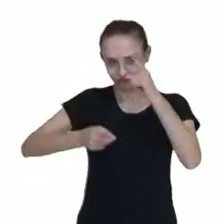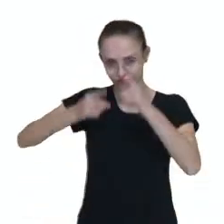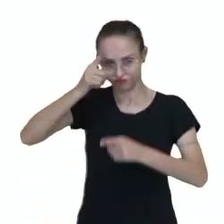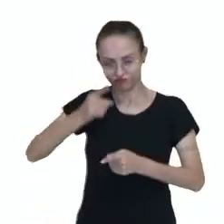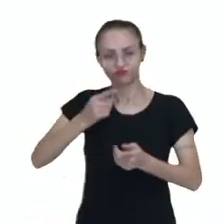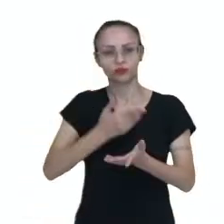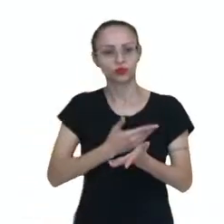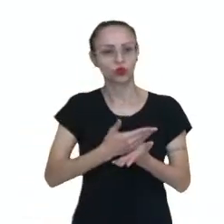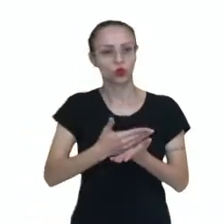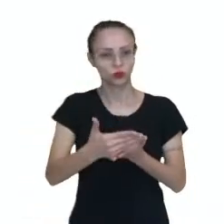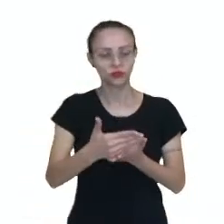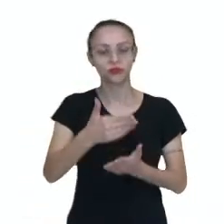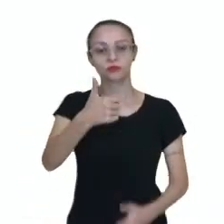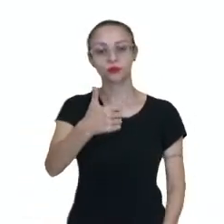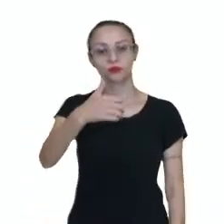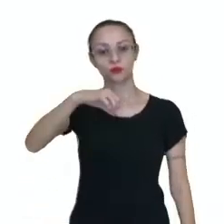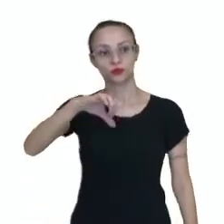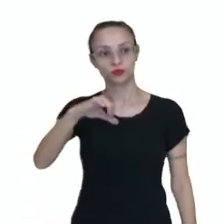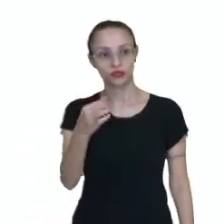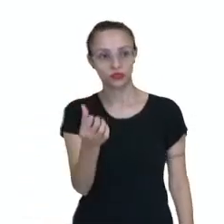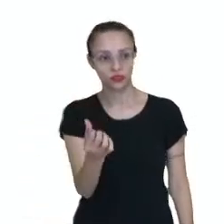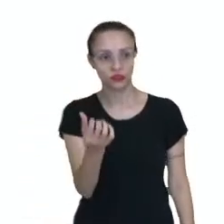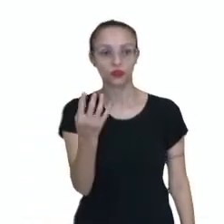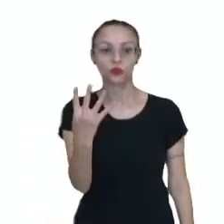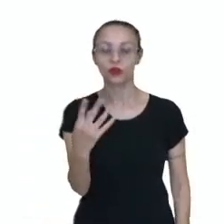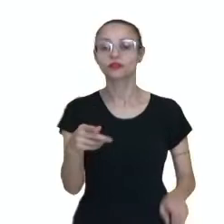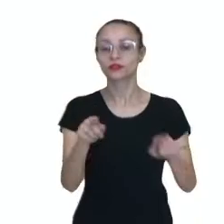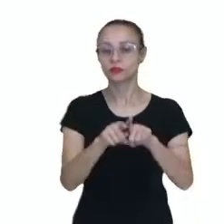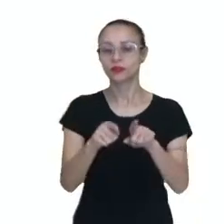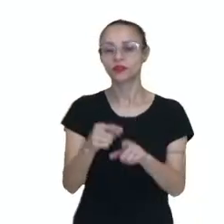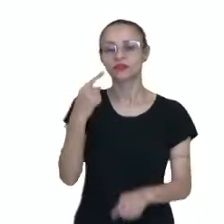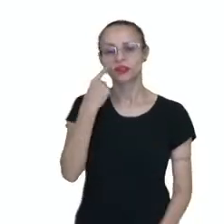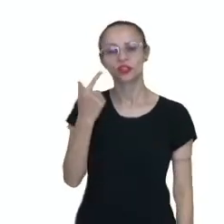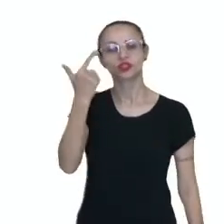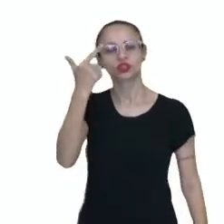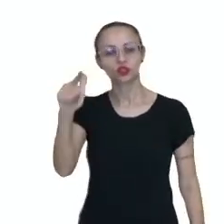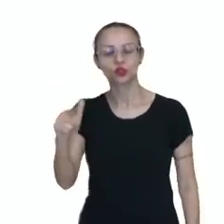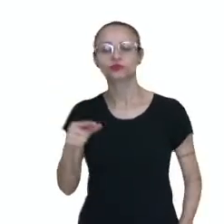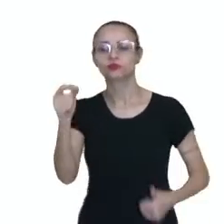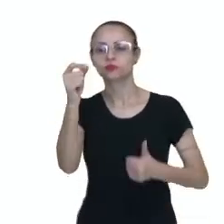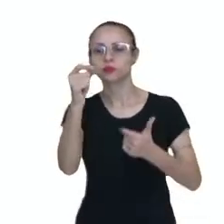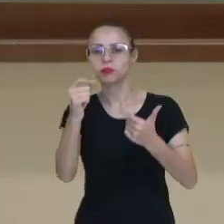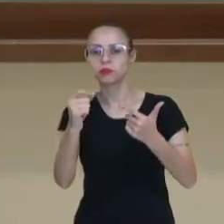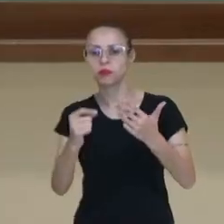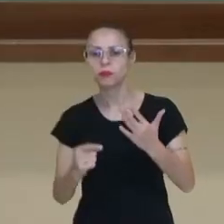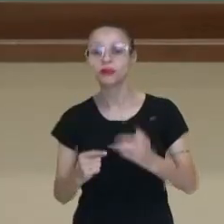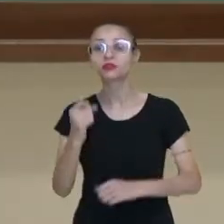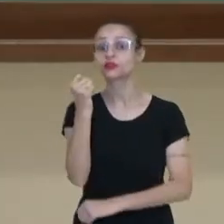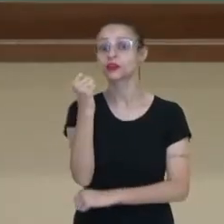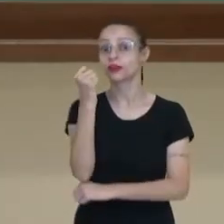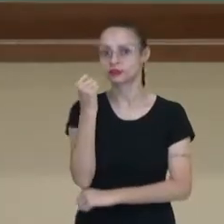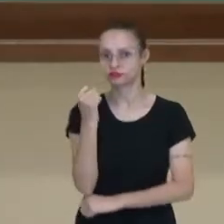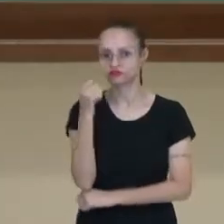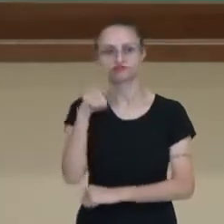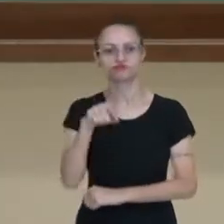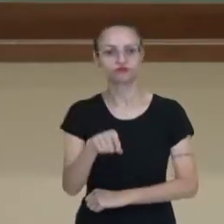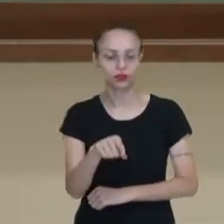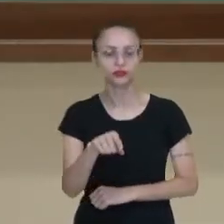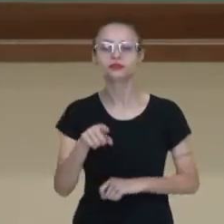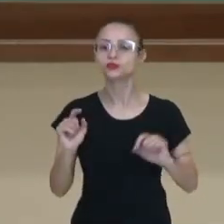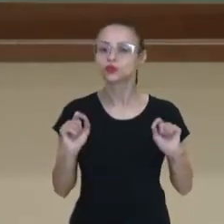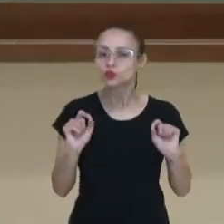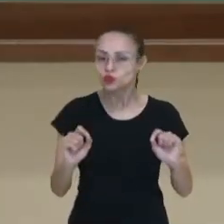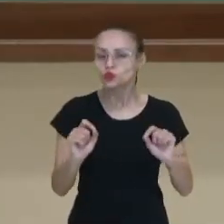ano de 1964. E rever os mecanismos de resistências a esse regime. Esse período aí que vai ser estabelecido